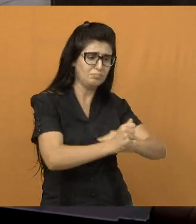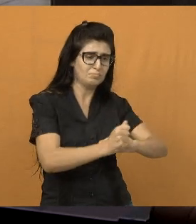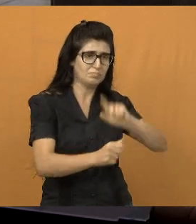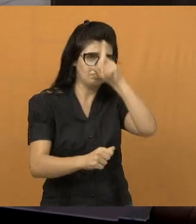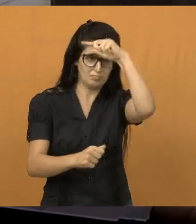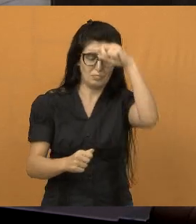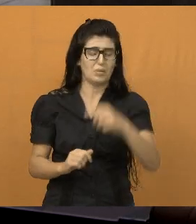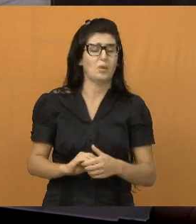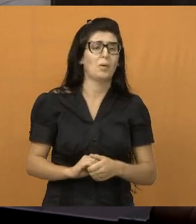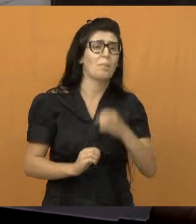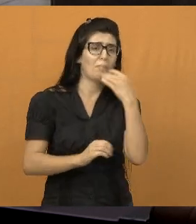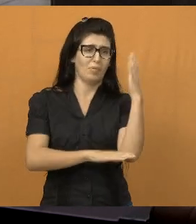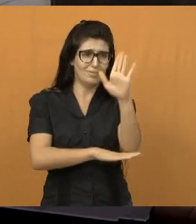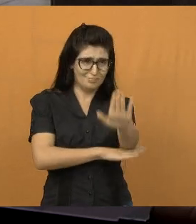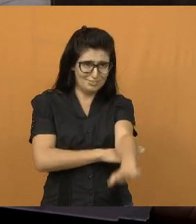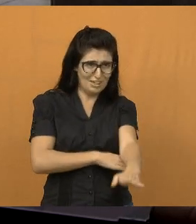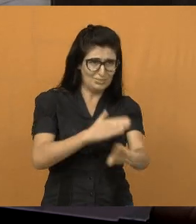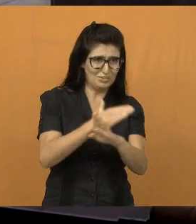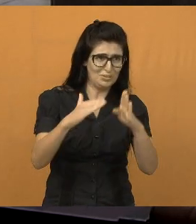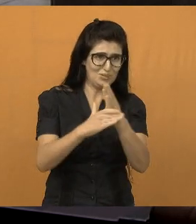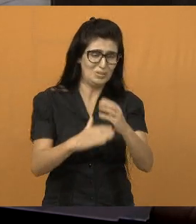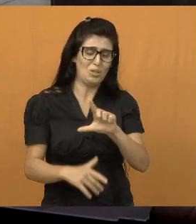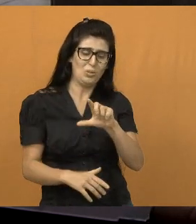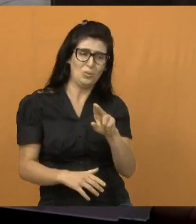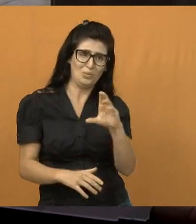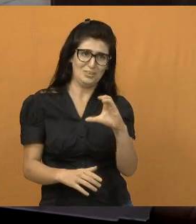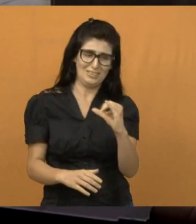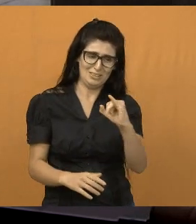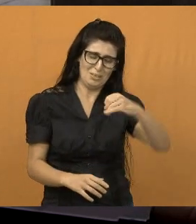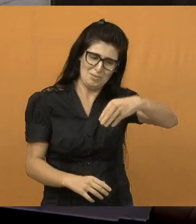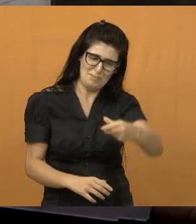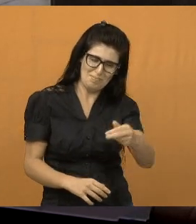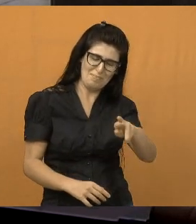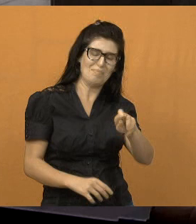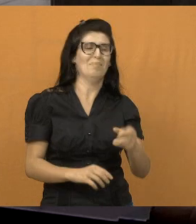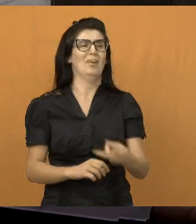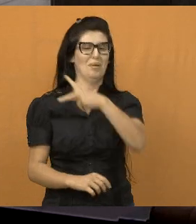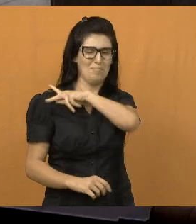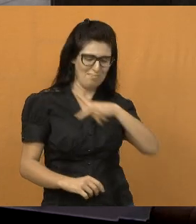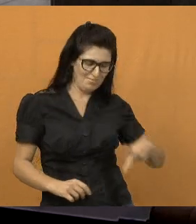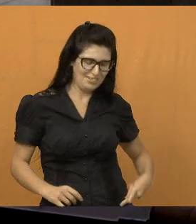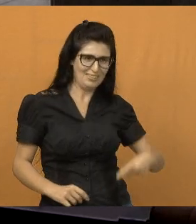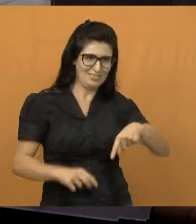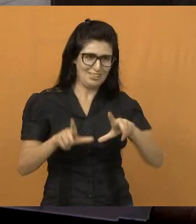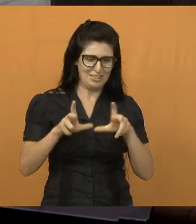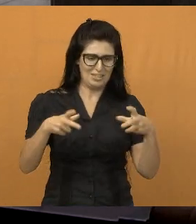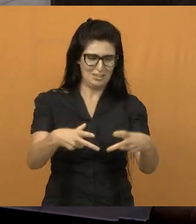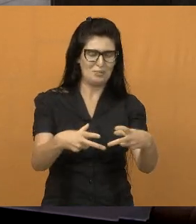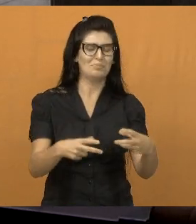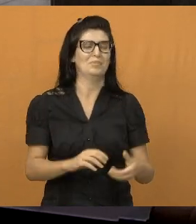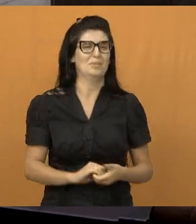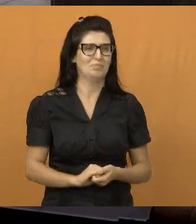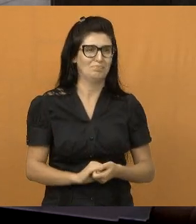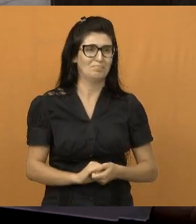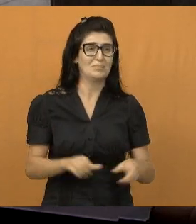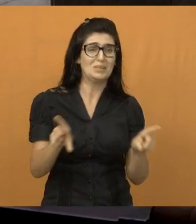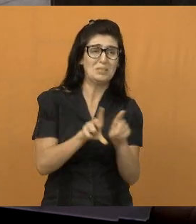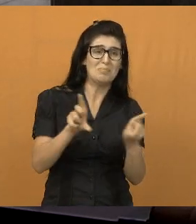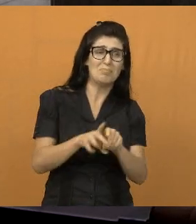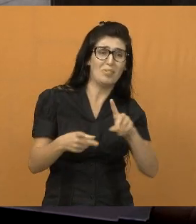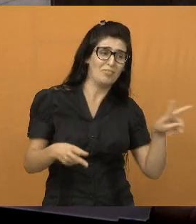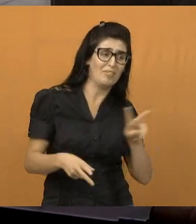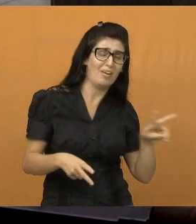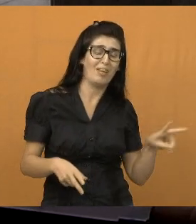Boa tarde a todos. Lucimar, nossa companheira de lutas aí, né? Presidente da Câmara. O Abner